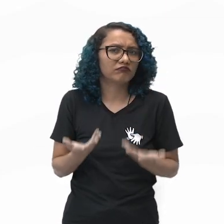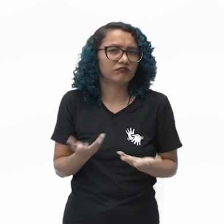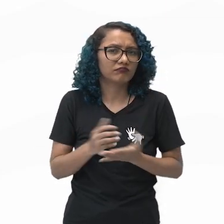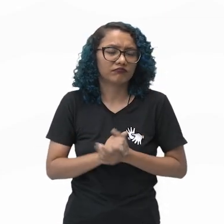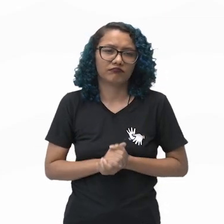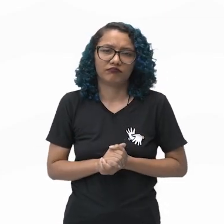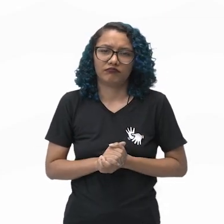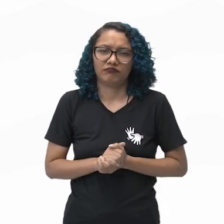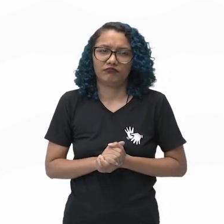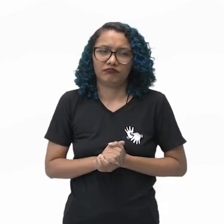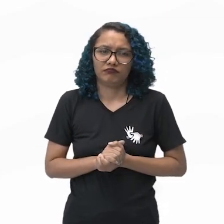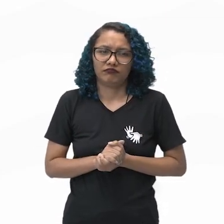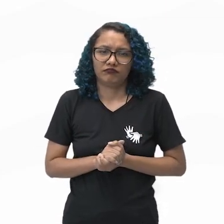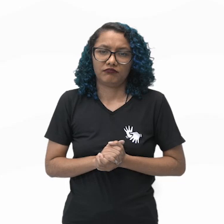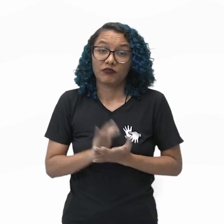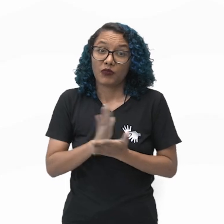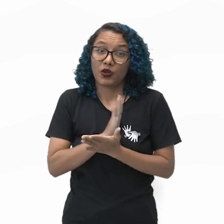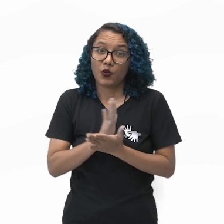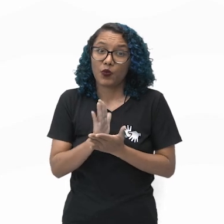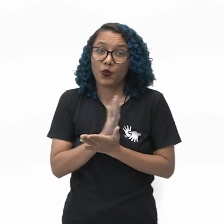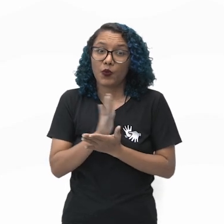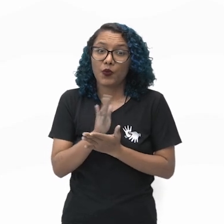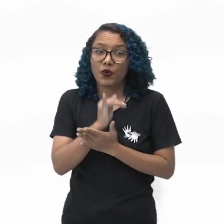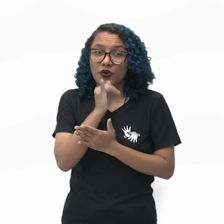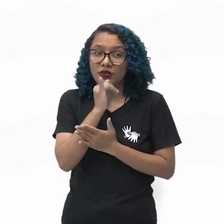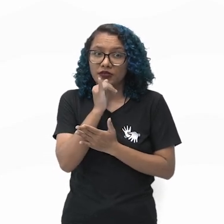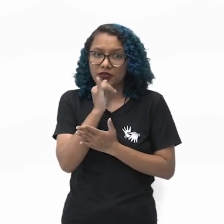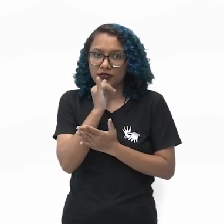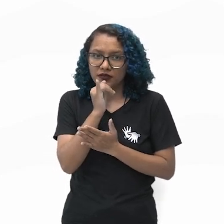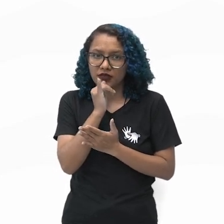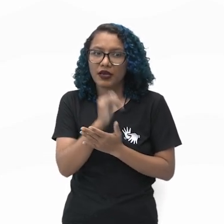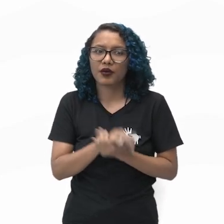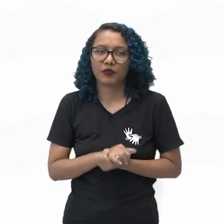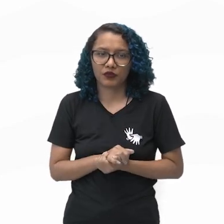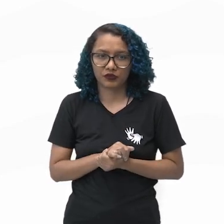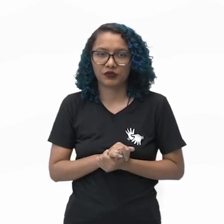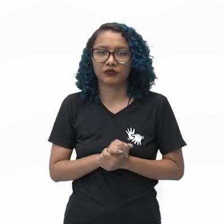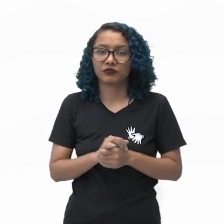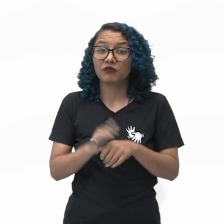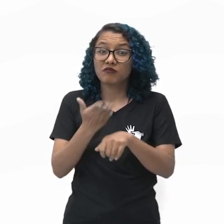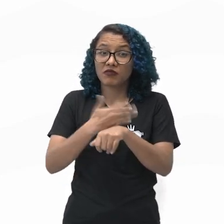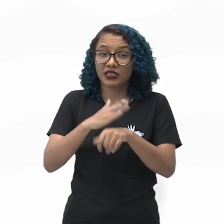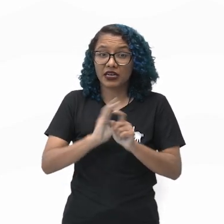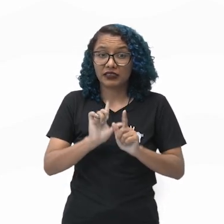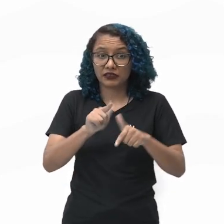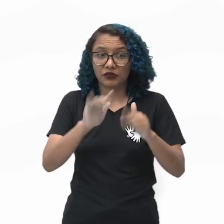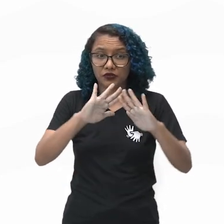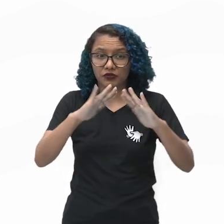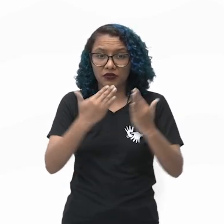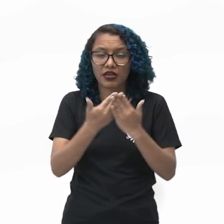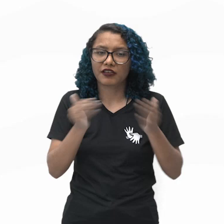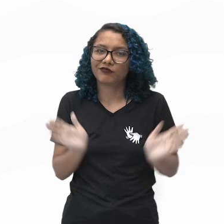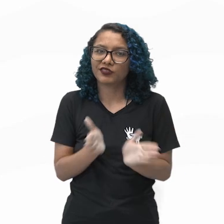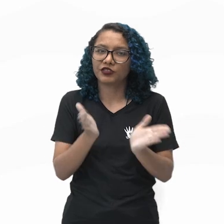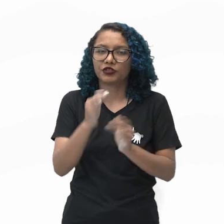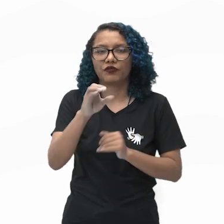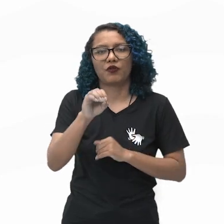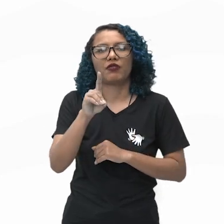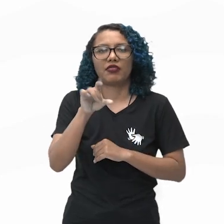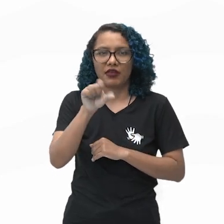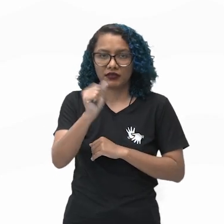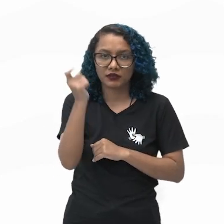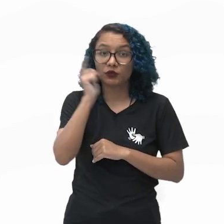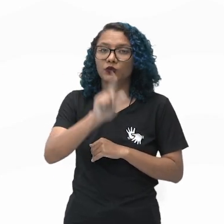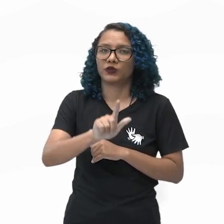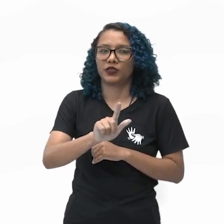Então nós temos aí exemplos de práticas escolares que promovem os ODS que nós falamos nós